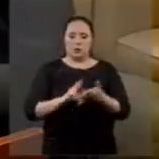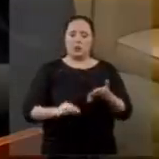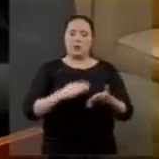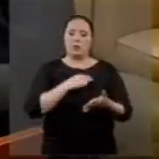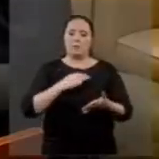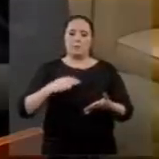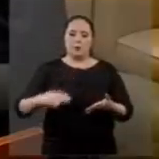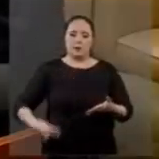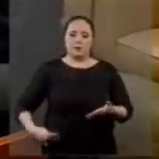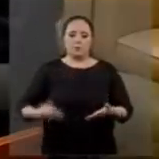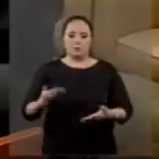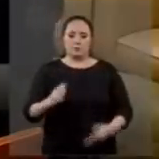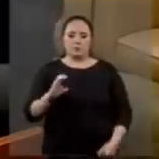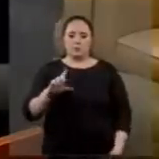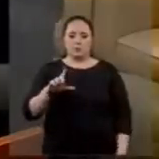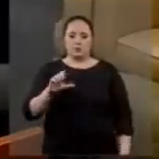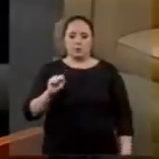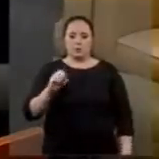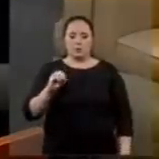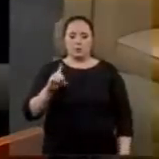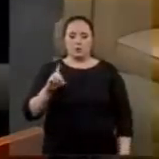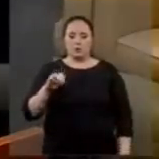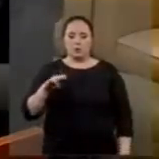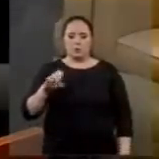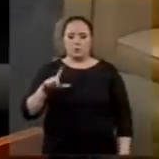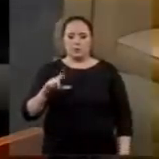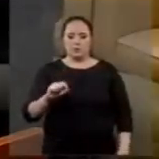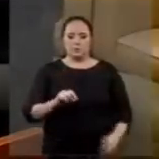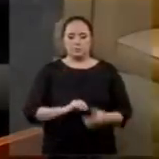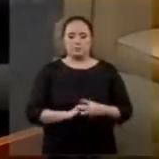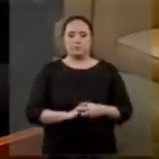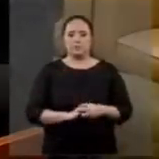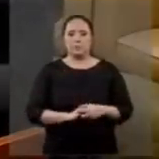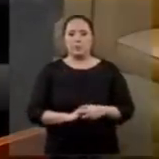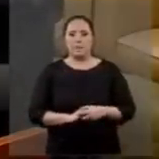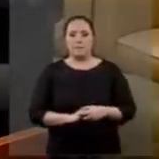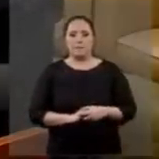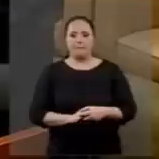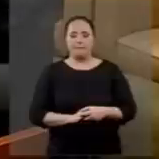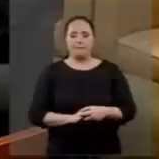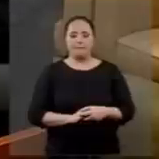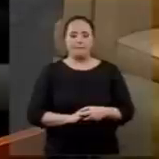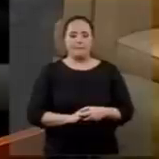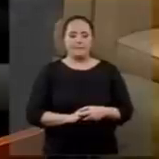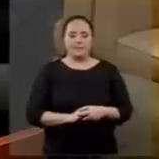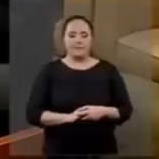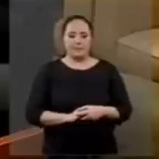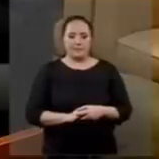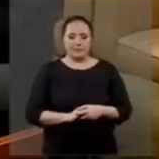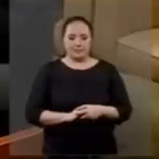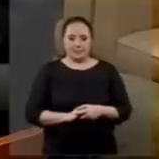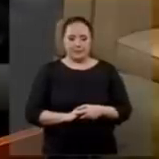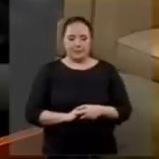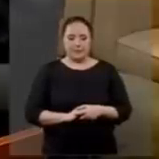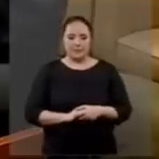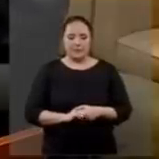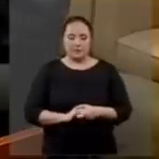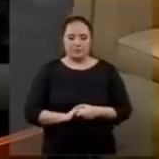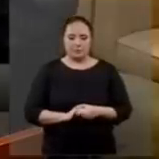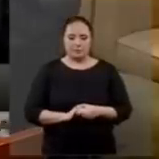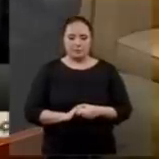eminente decano ministro Celso de Mello. Então, no presente caso, além disso, a repristinação da